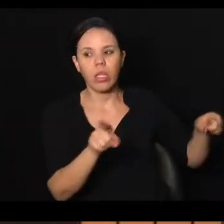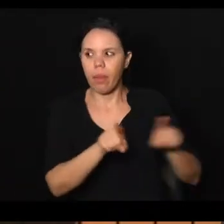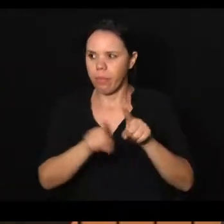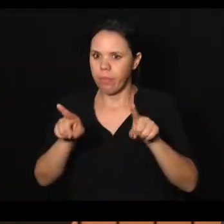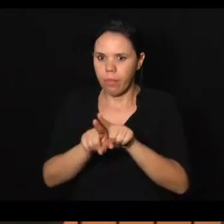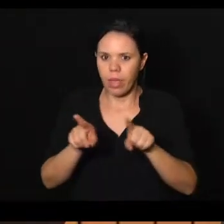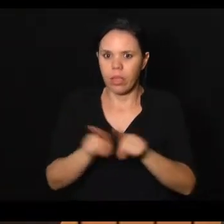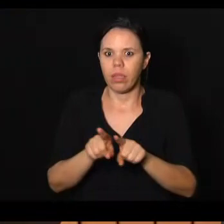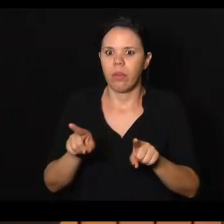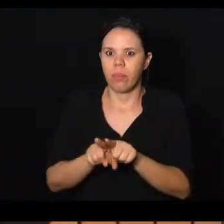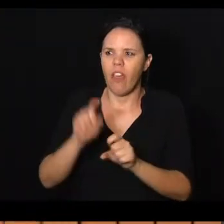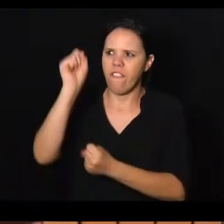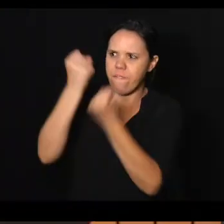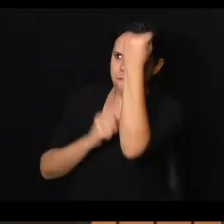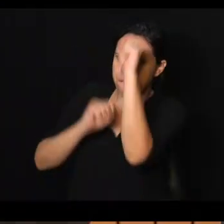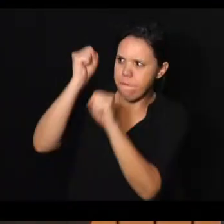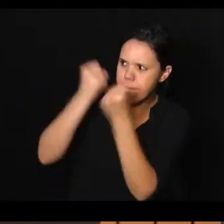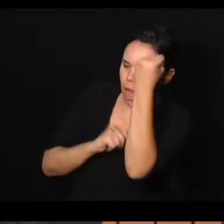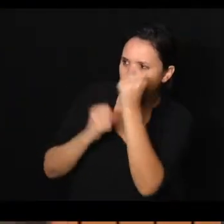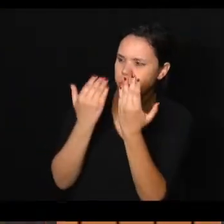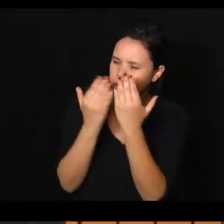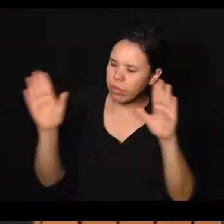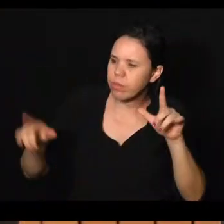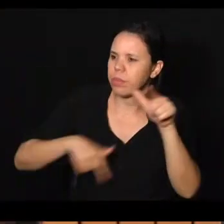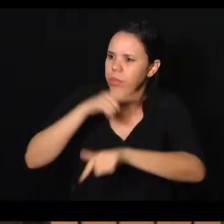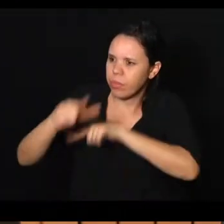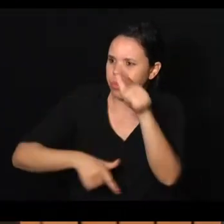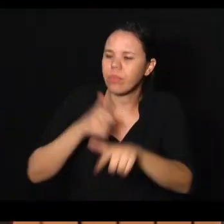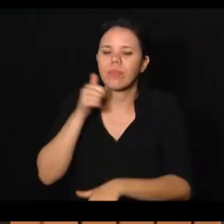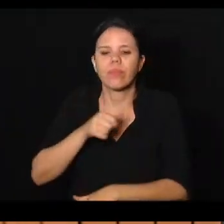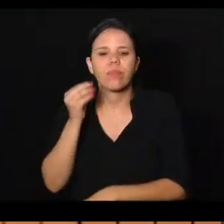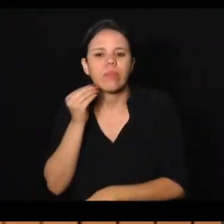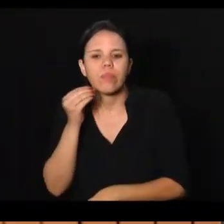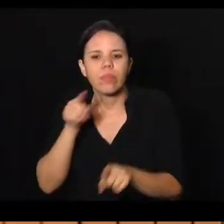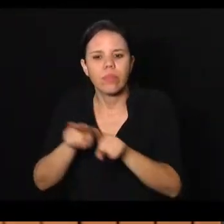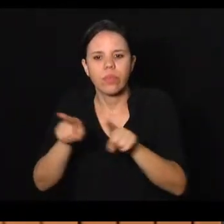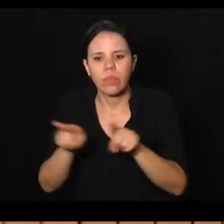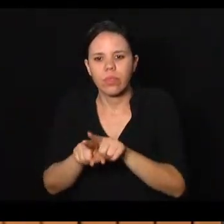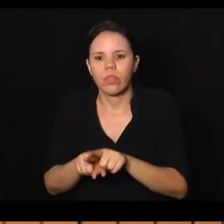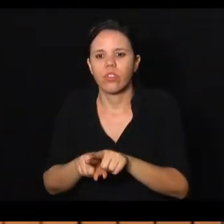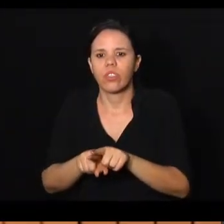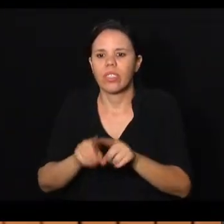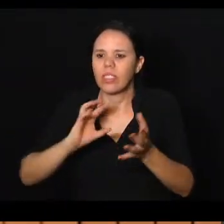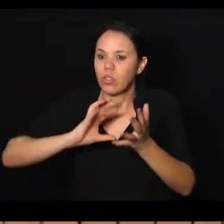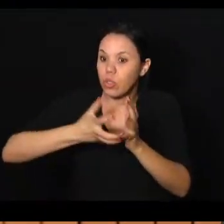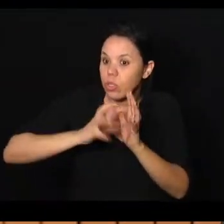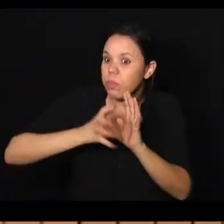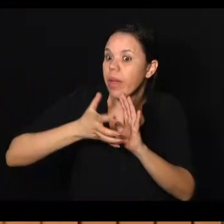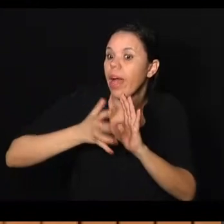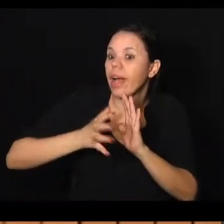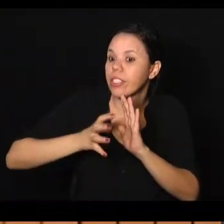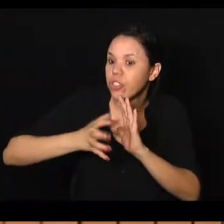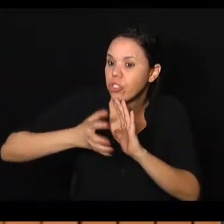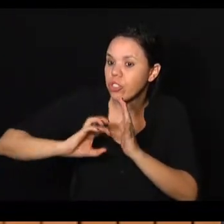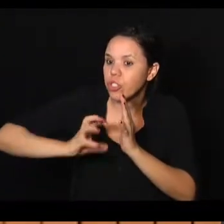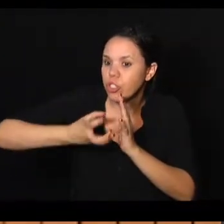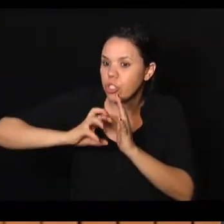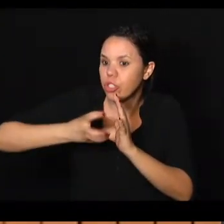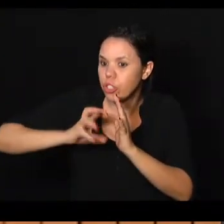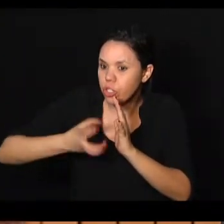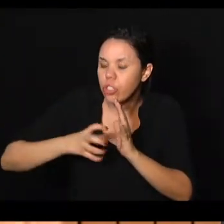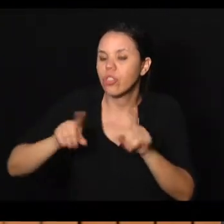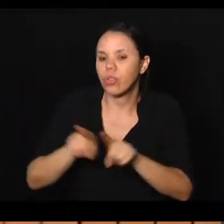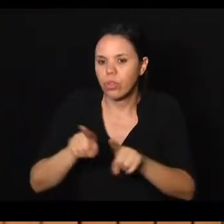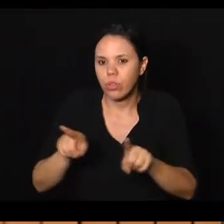fábrica para dar emprego para a mulher. É para ele abrir a porta dos partidos. Para as mulheres terem acesso